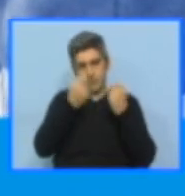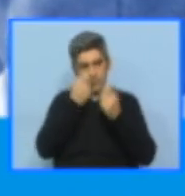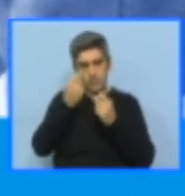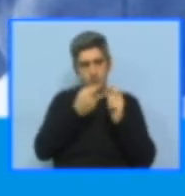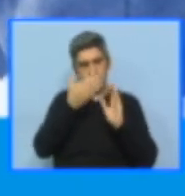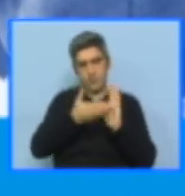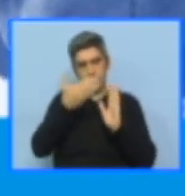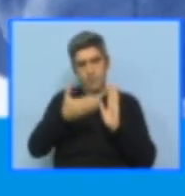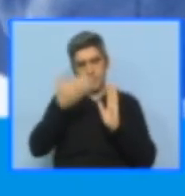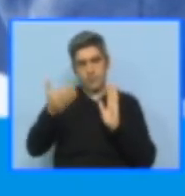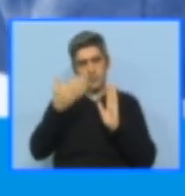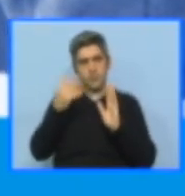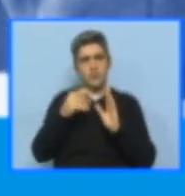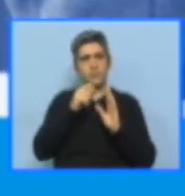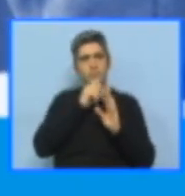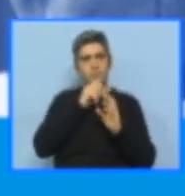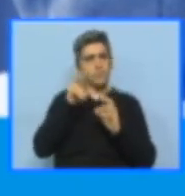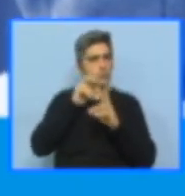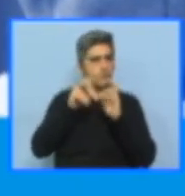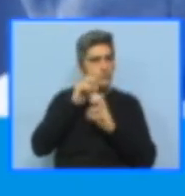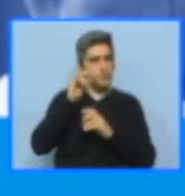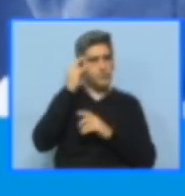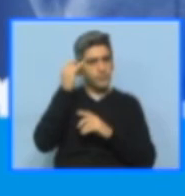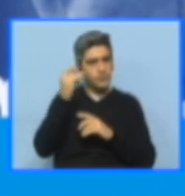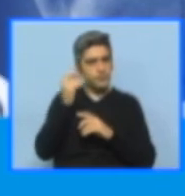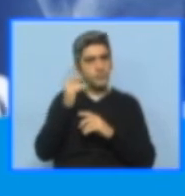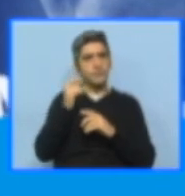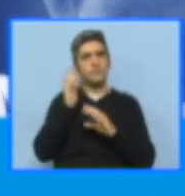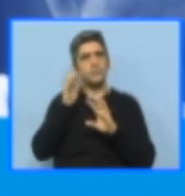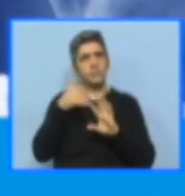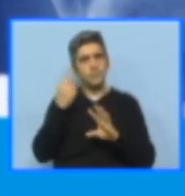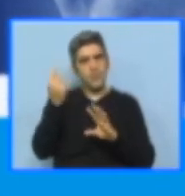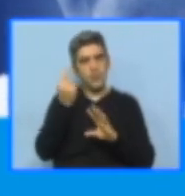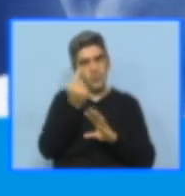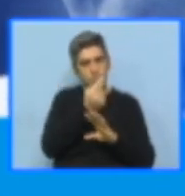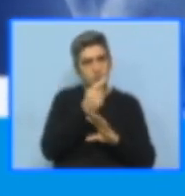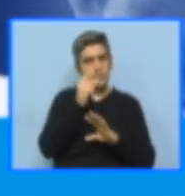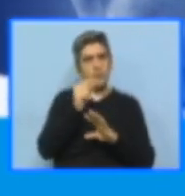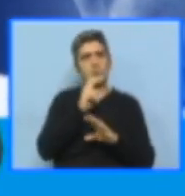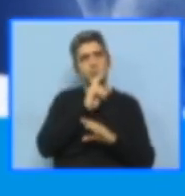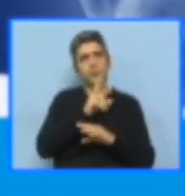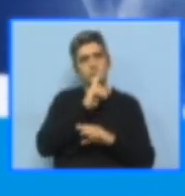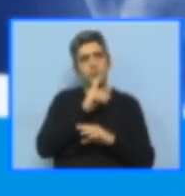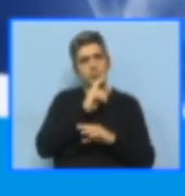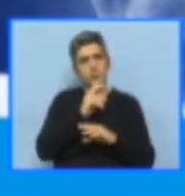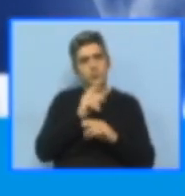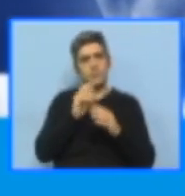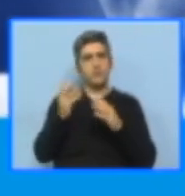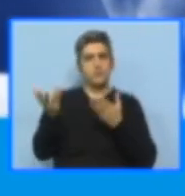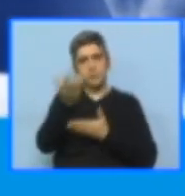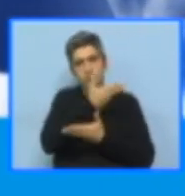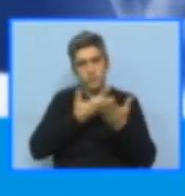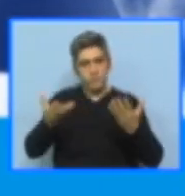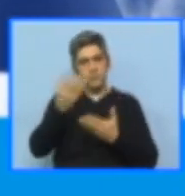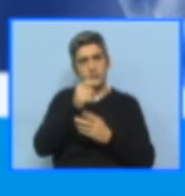com a possibilidade de ouvirmos um pouco as ideias que nos traz o conferencista e de respondermos, de interatuarmos com